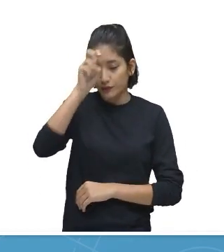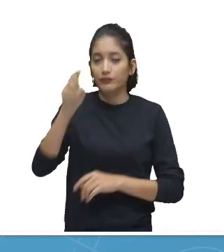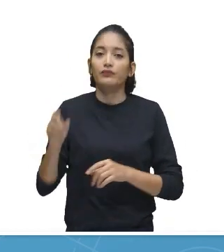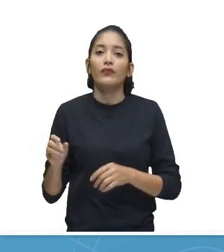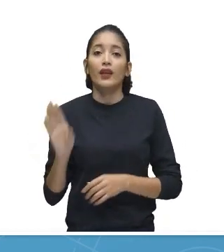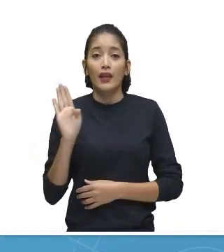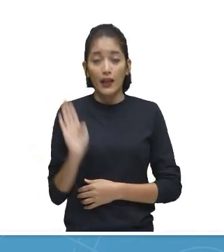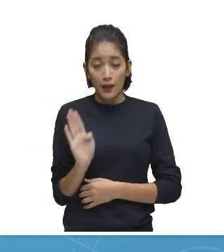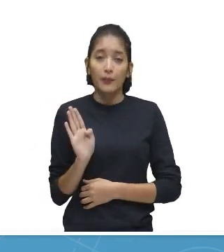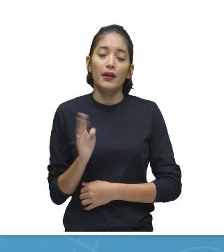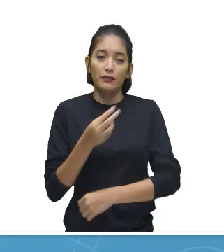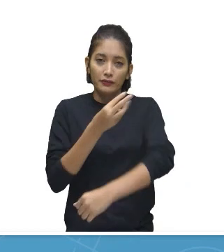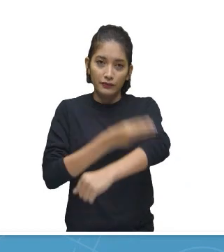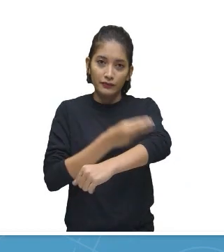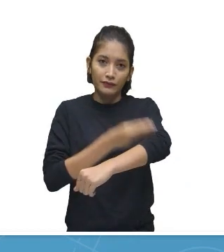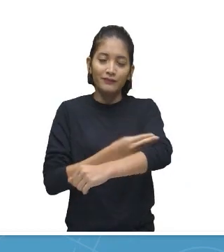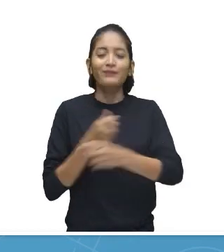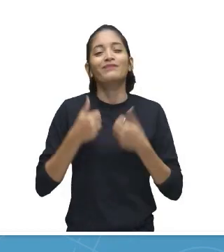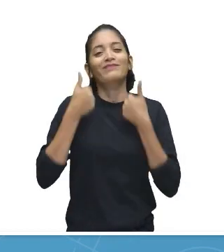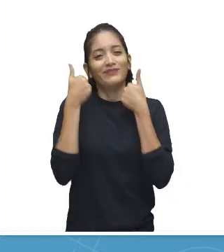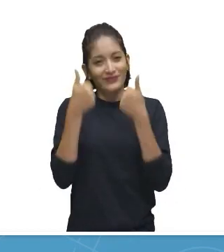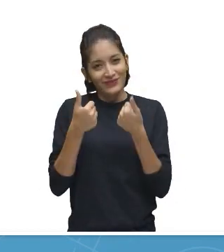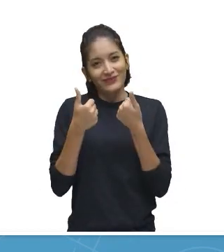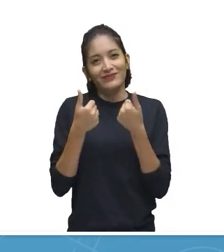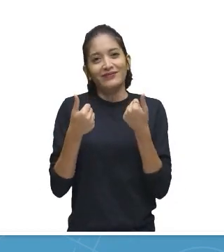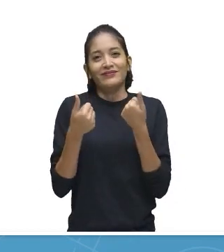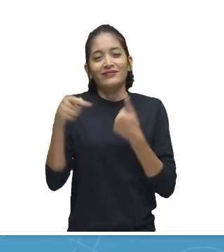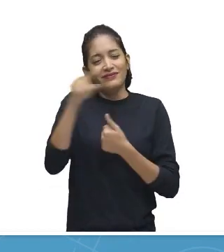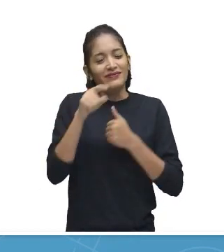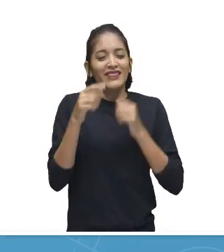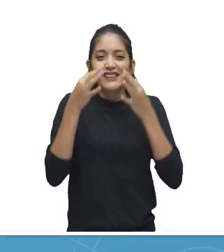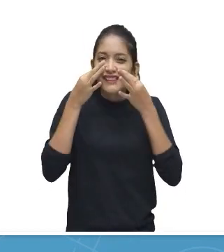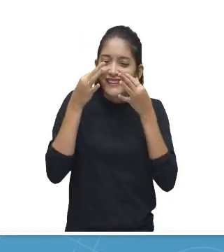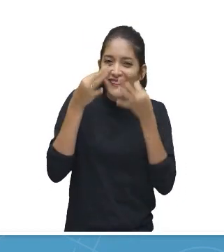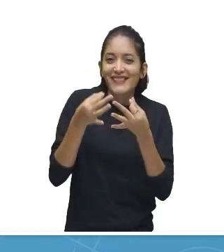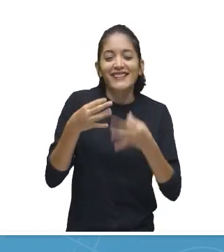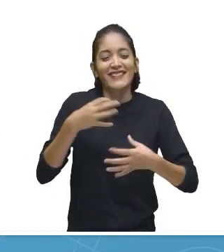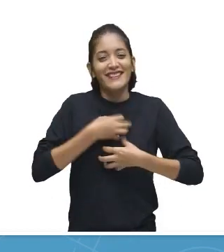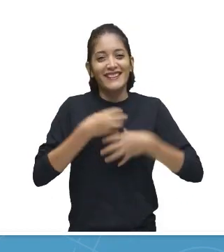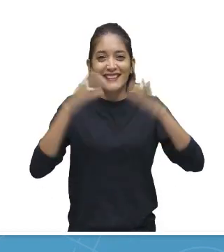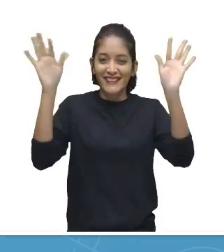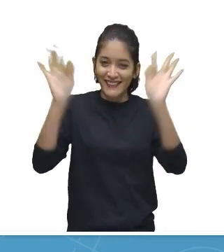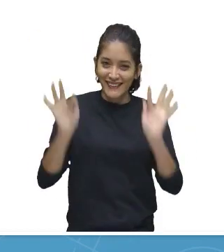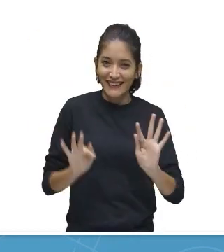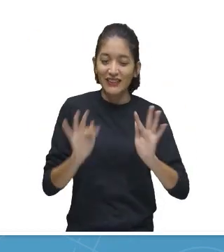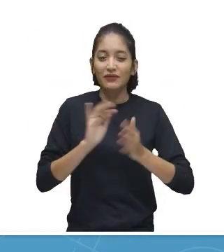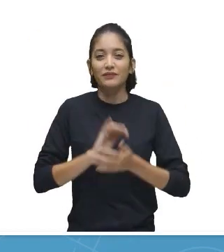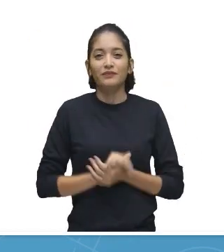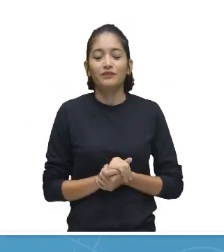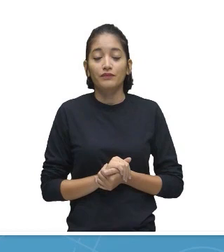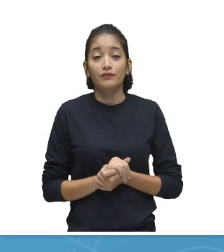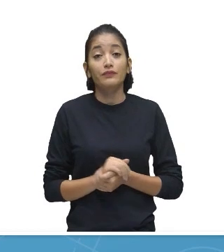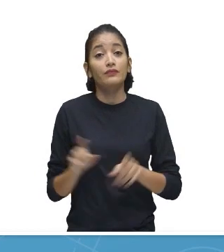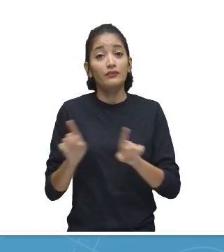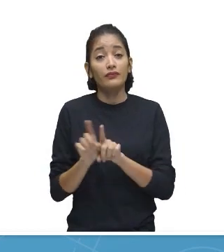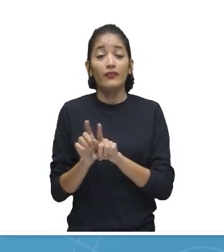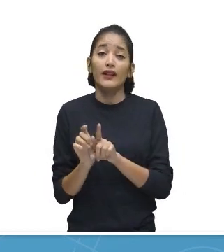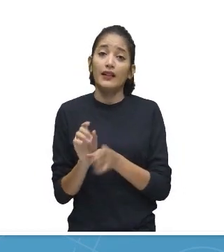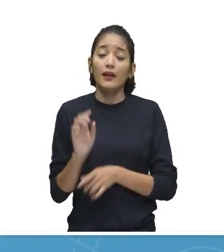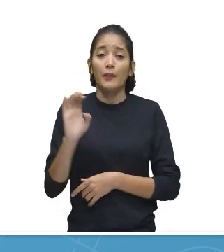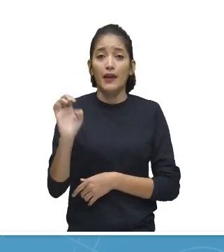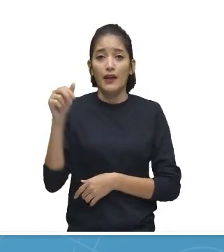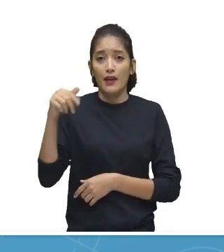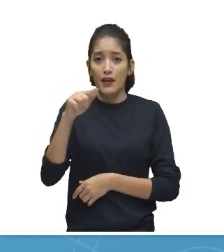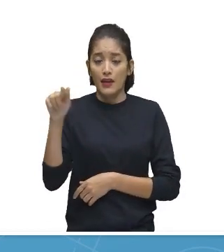é da Idade Média. Muito bem, vocês estavam prestando atenção, fico muito feliz. O Enzo colocou que é